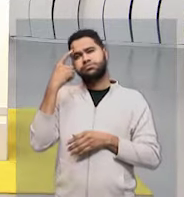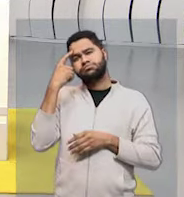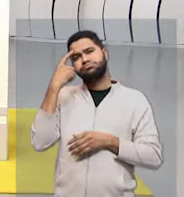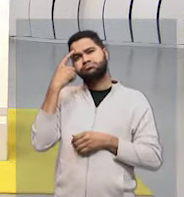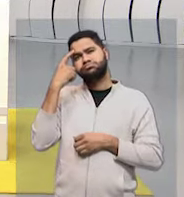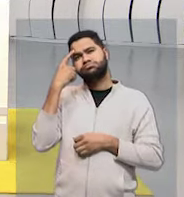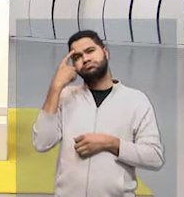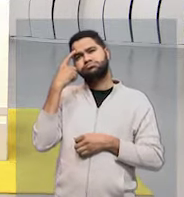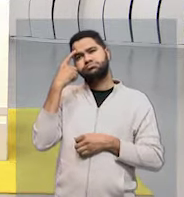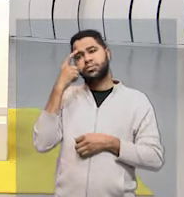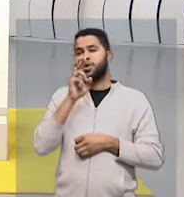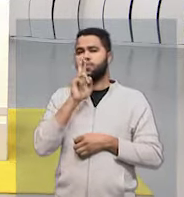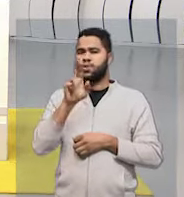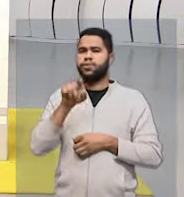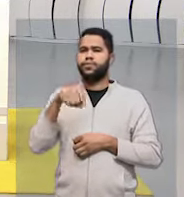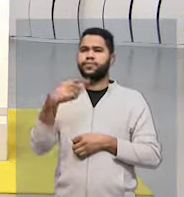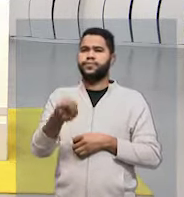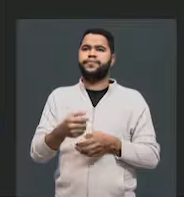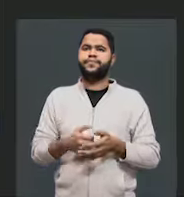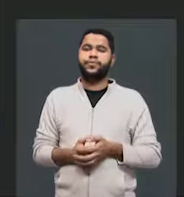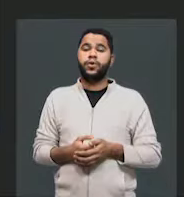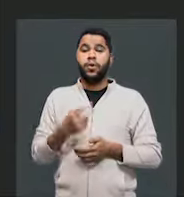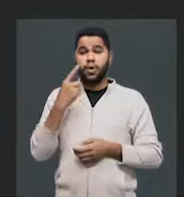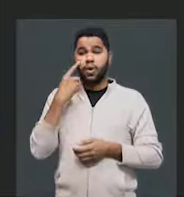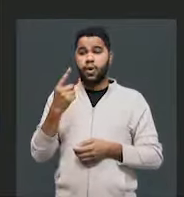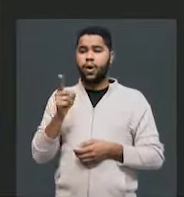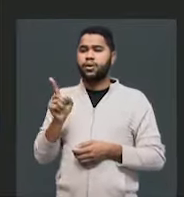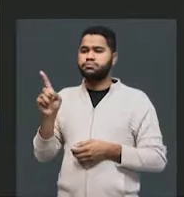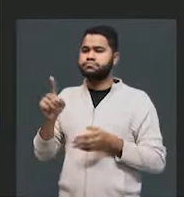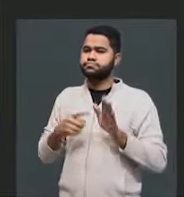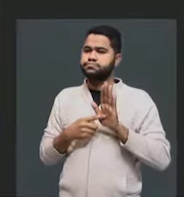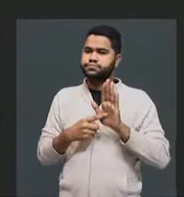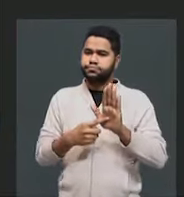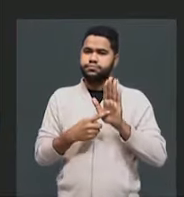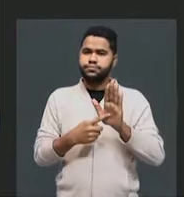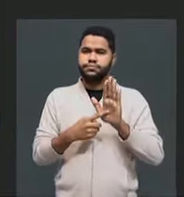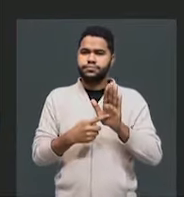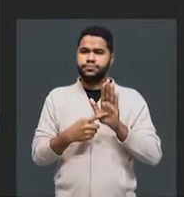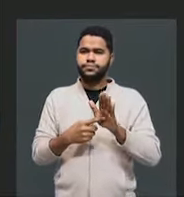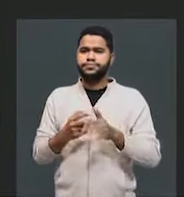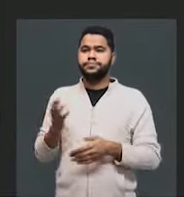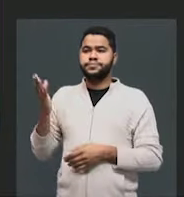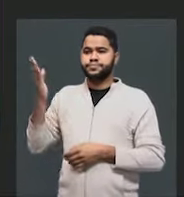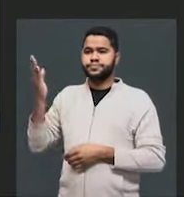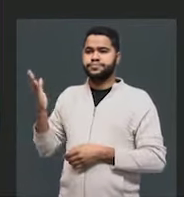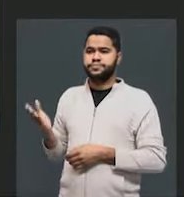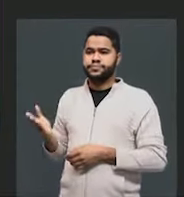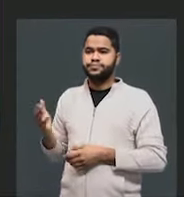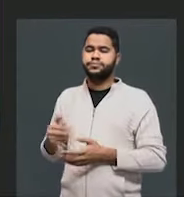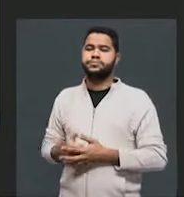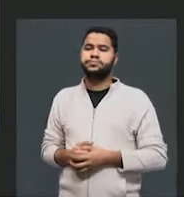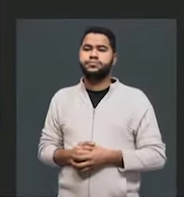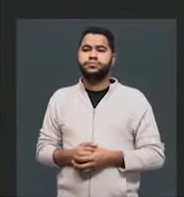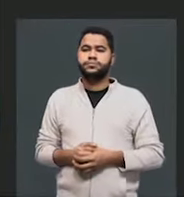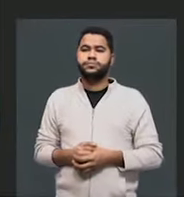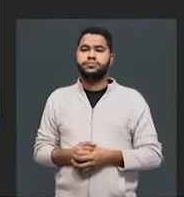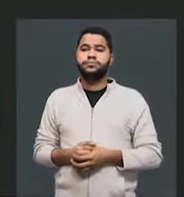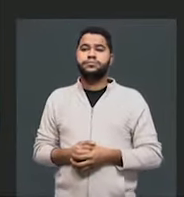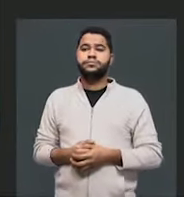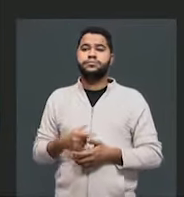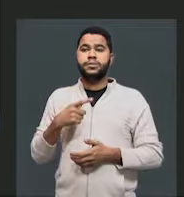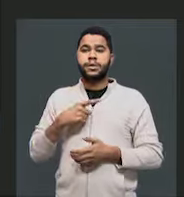pensarem. Vou responder daqui a pouquinho. Olha só, estou aqui mostrando a espermiogênese. Aqui, olha, eu tenho